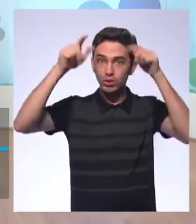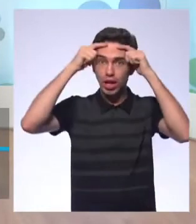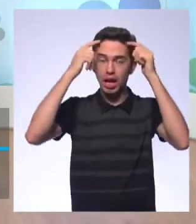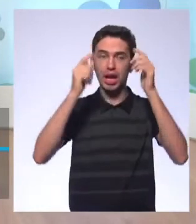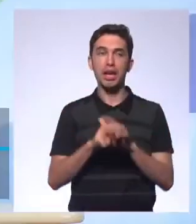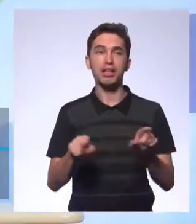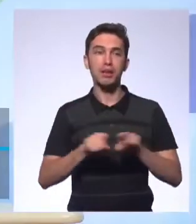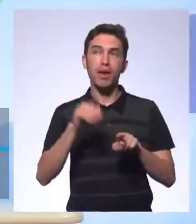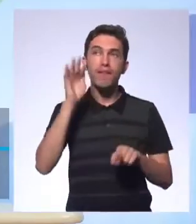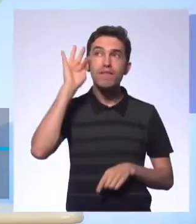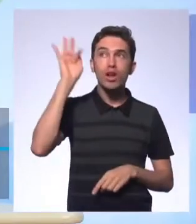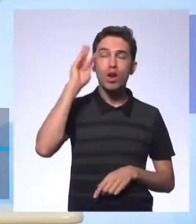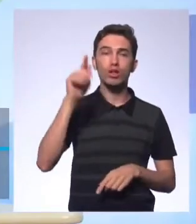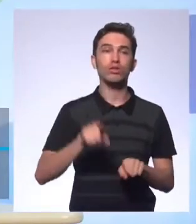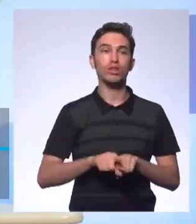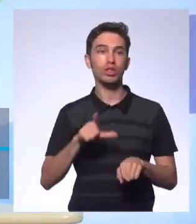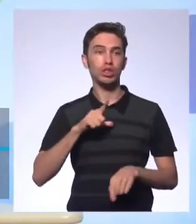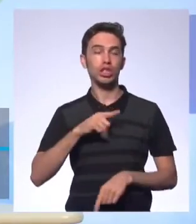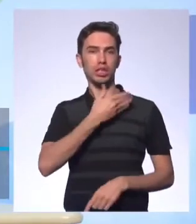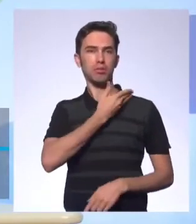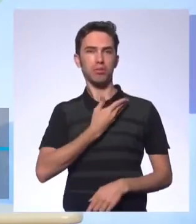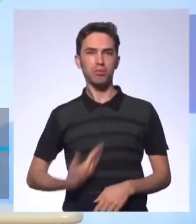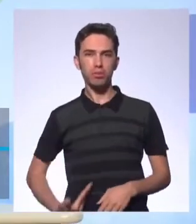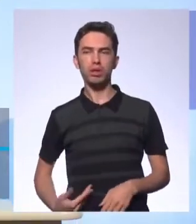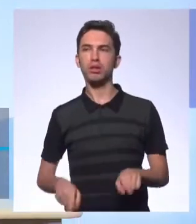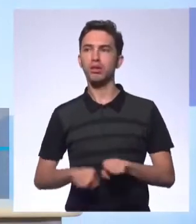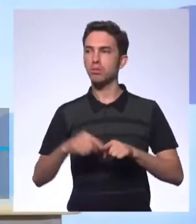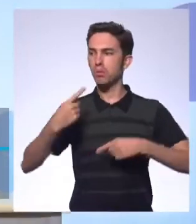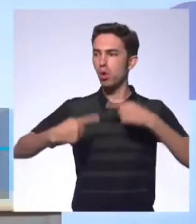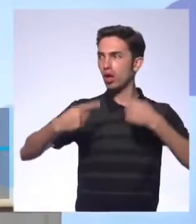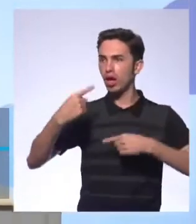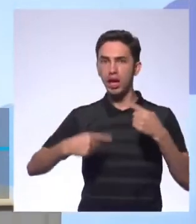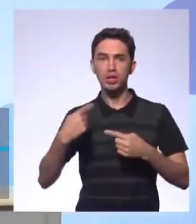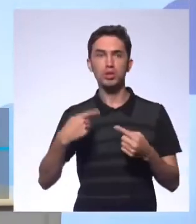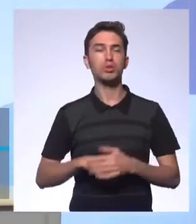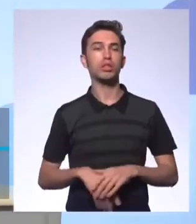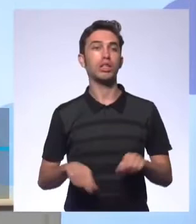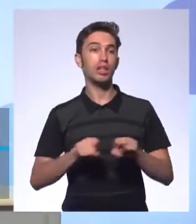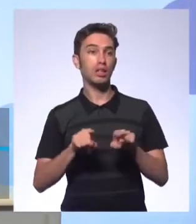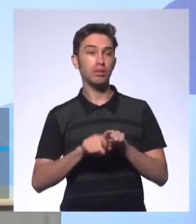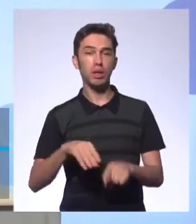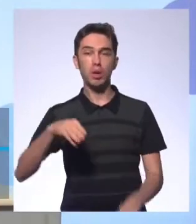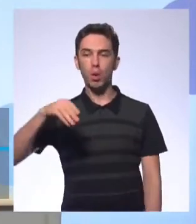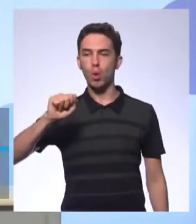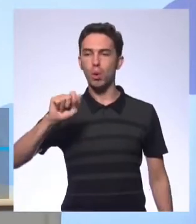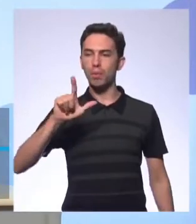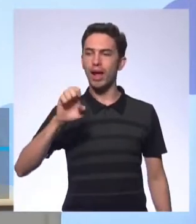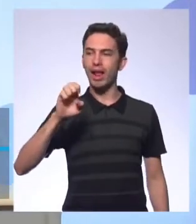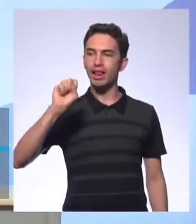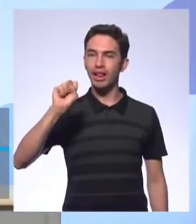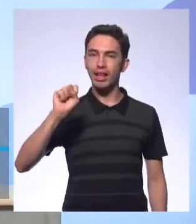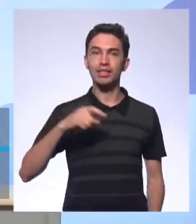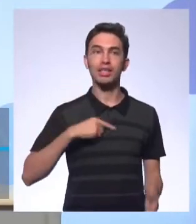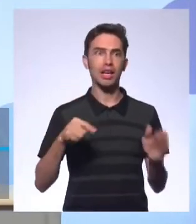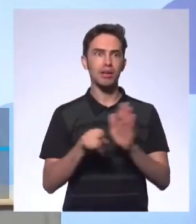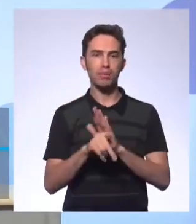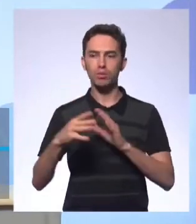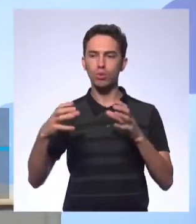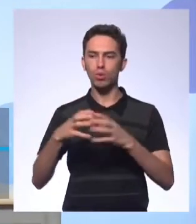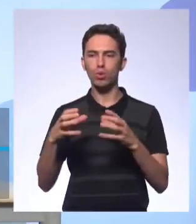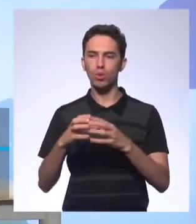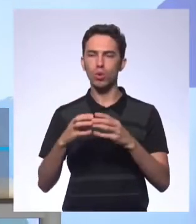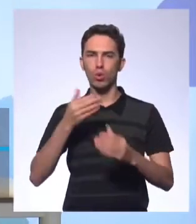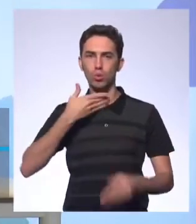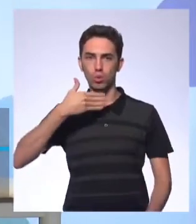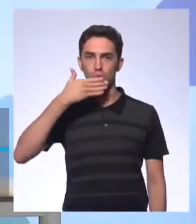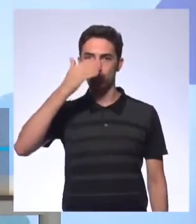tínhamos governadores, tínhamos políticos, inclusive os malês, né, que era uma grande elite muçulmana lá na África, eles